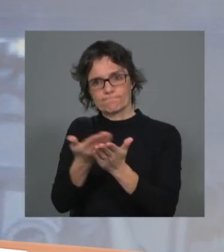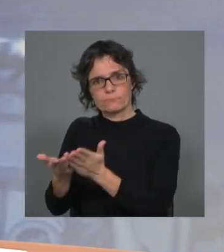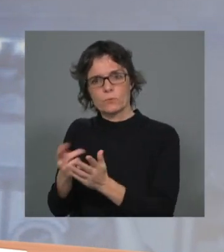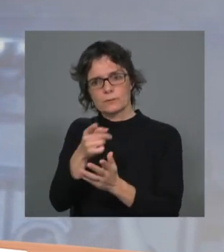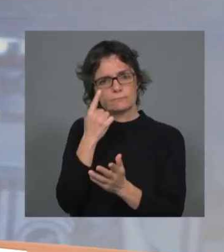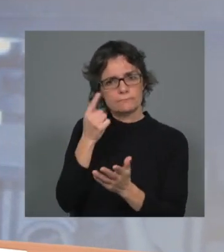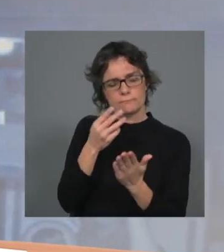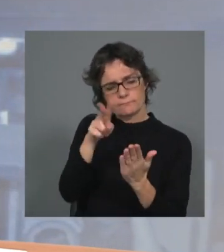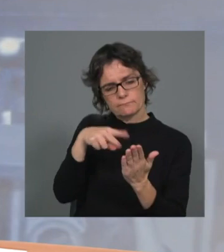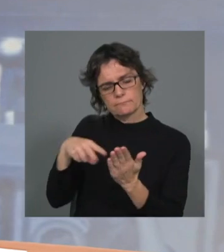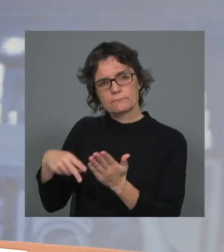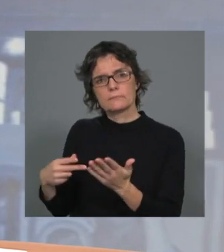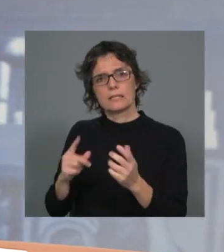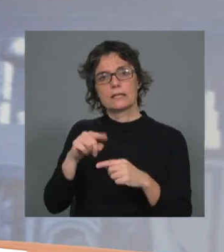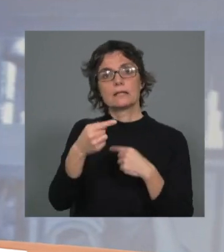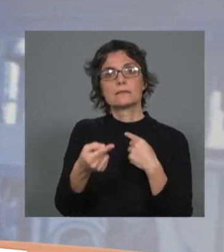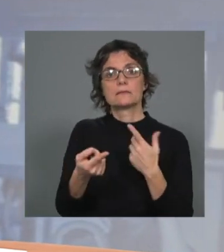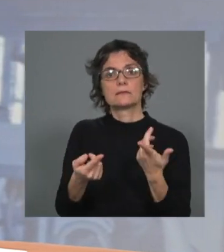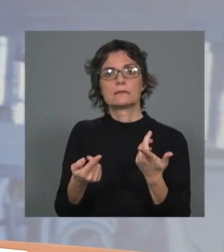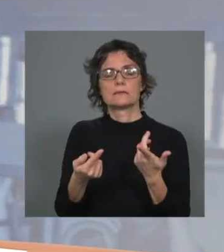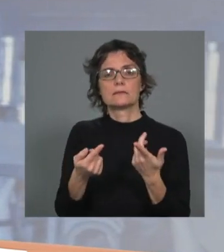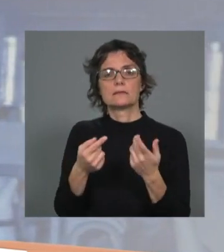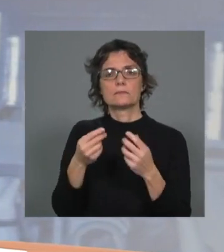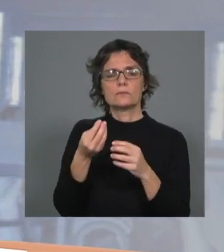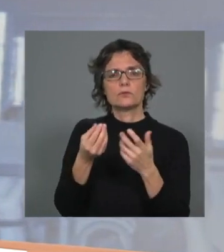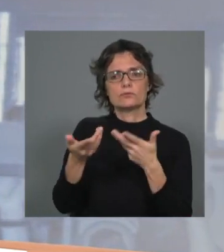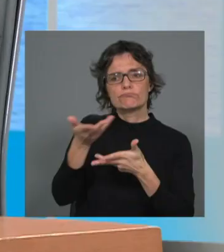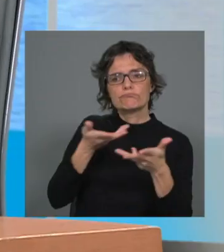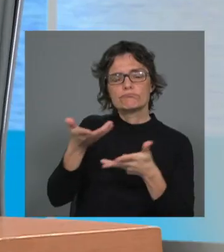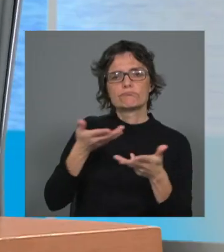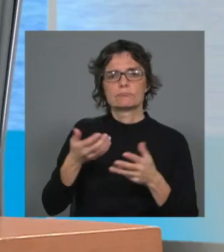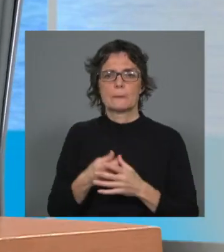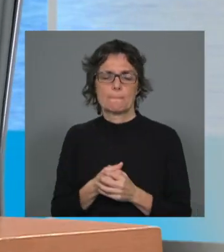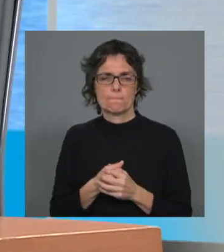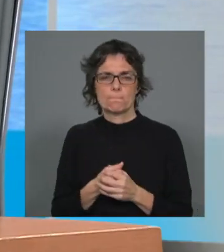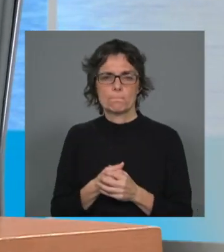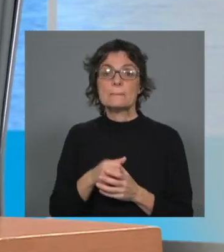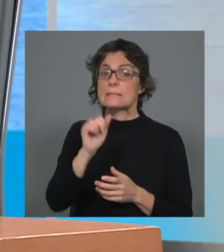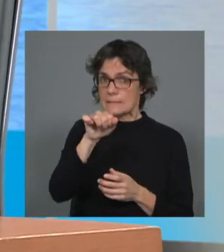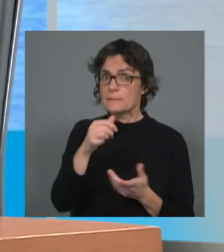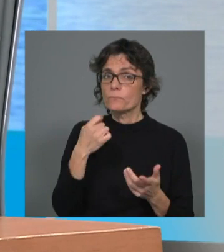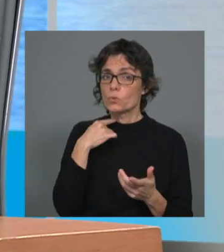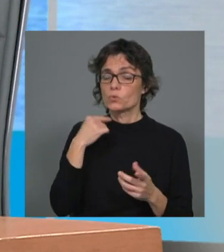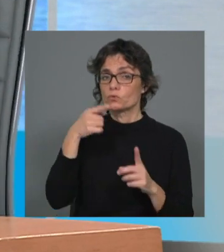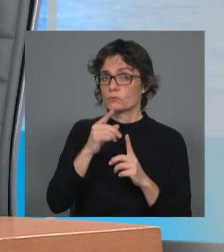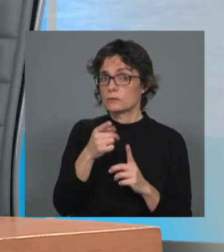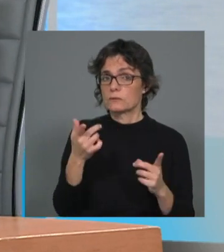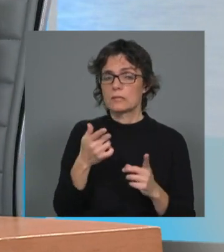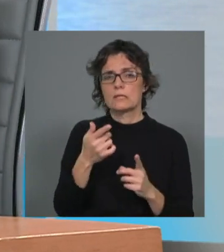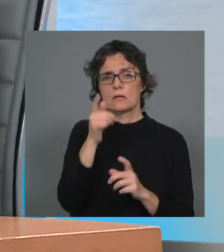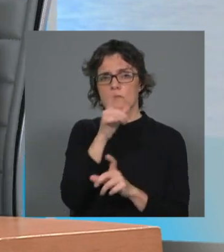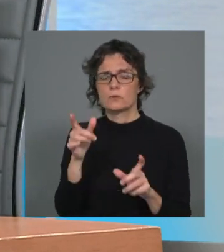conhecimento e leitura das pessoas, que depois são também refletidos e comentados. É verdade. As pessoas têm possibilidade